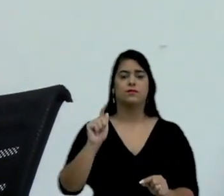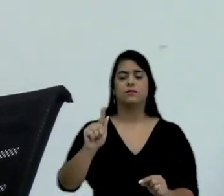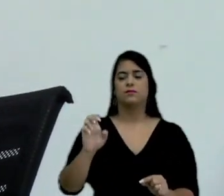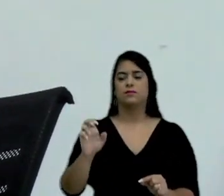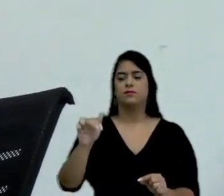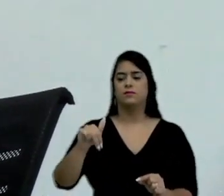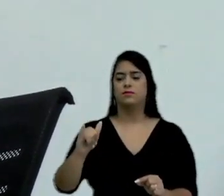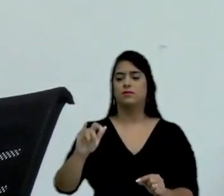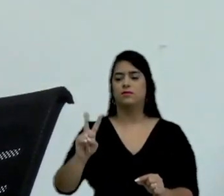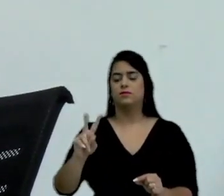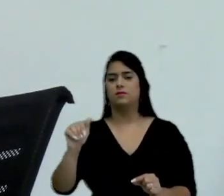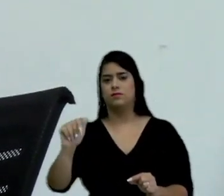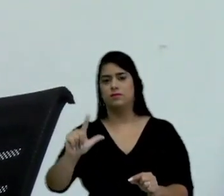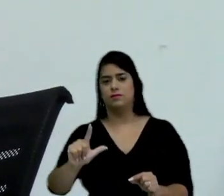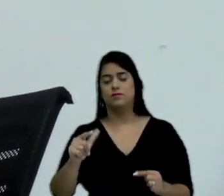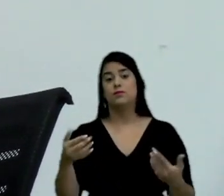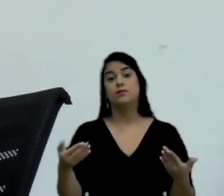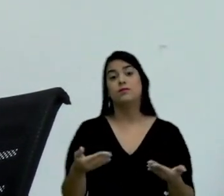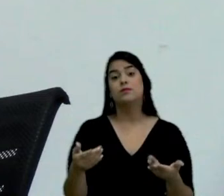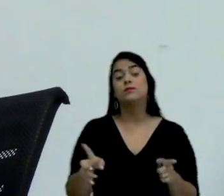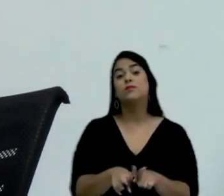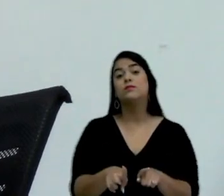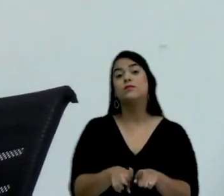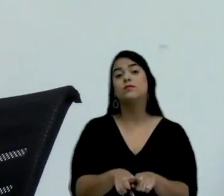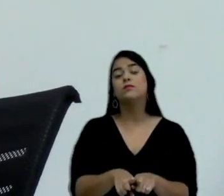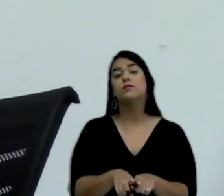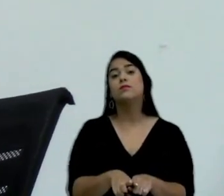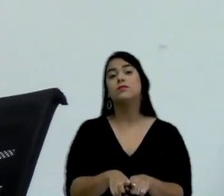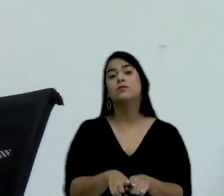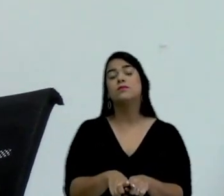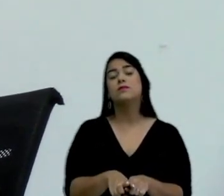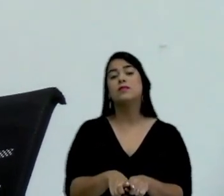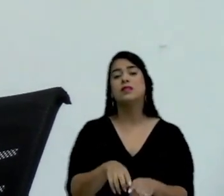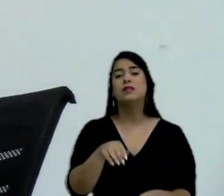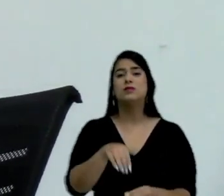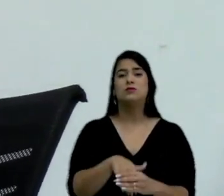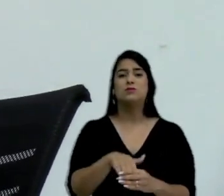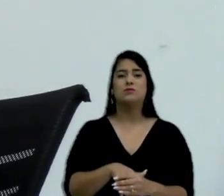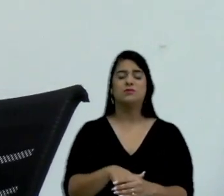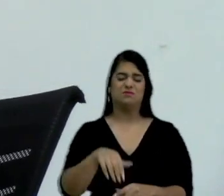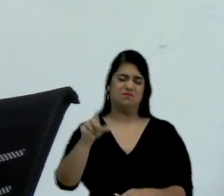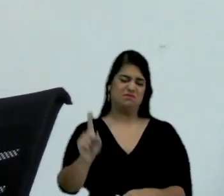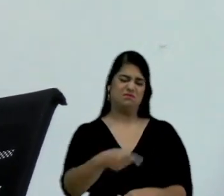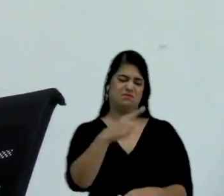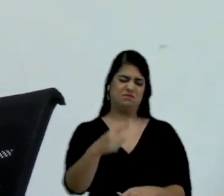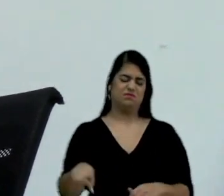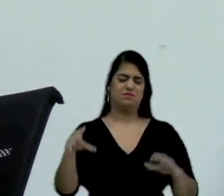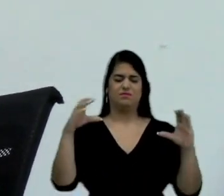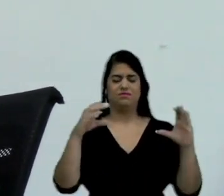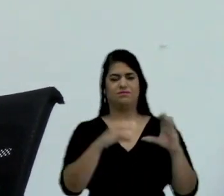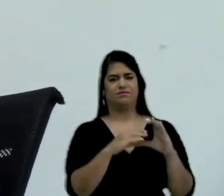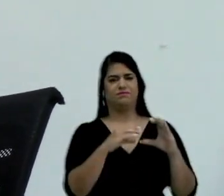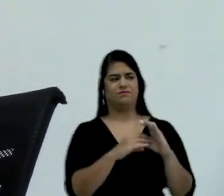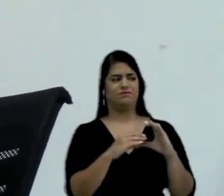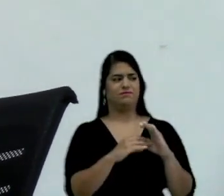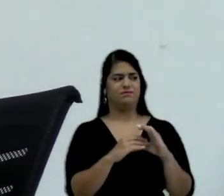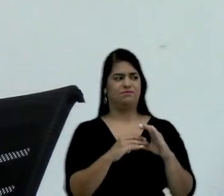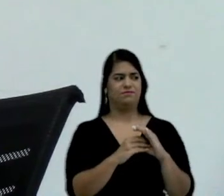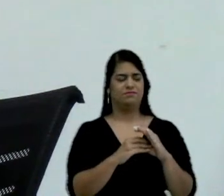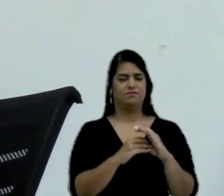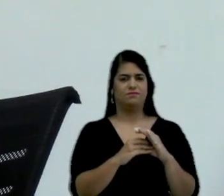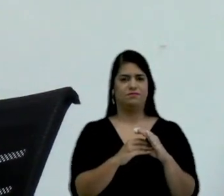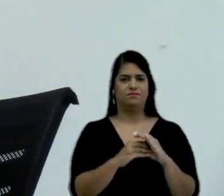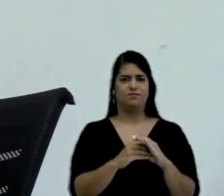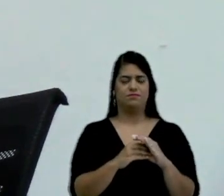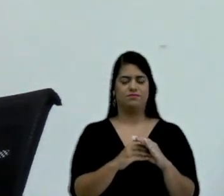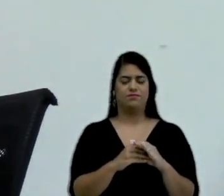nesse momento senhor presidente apresentar um voto de repúdio a Compesa por falta de abastecimento de água em